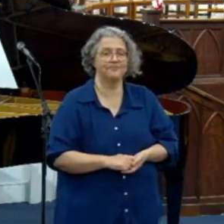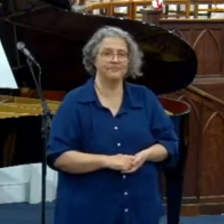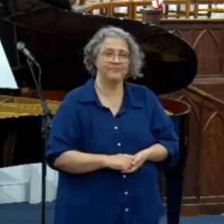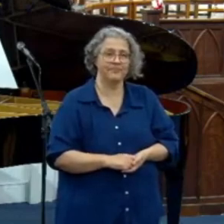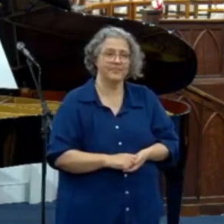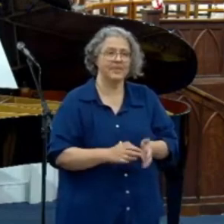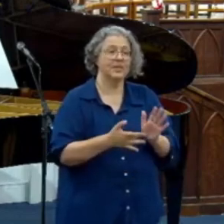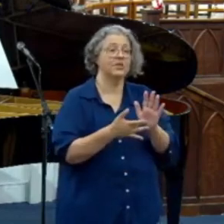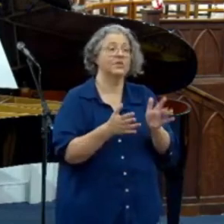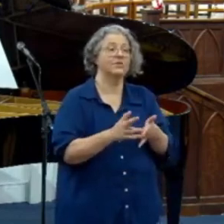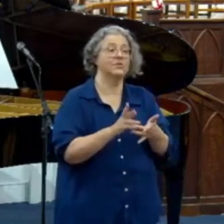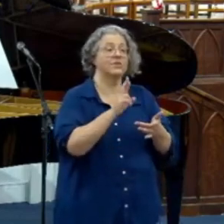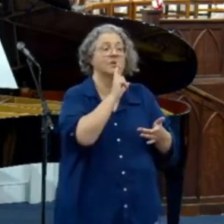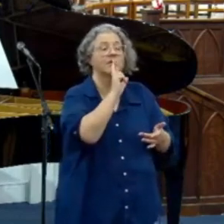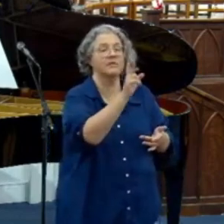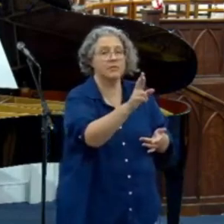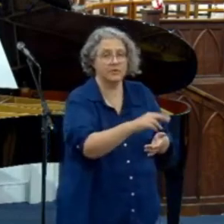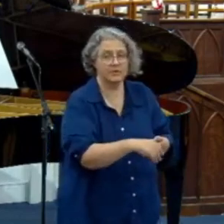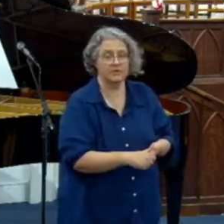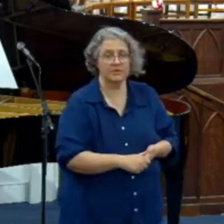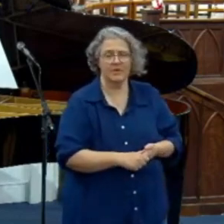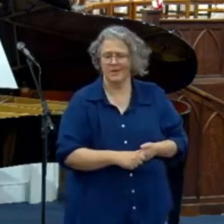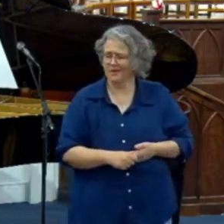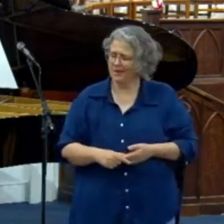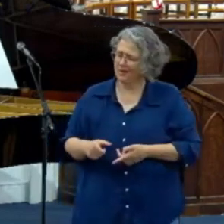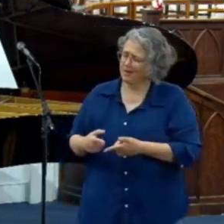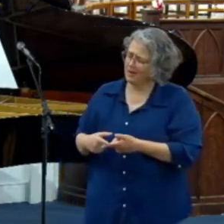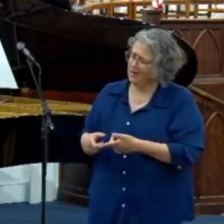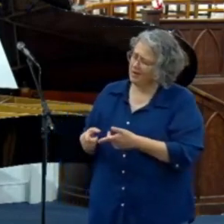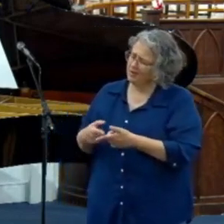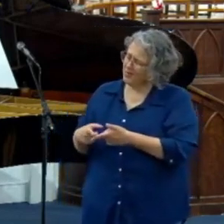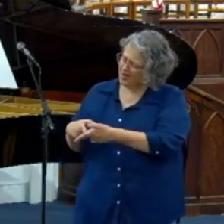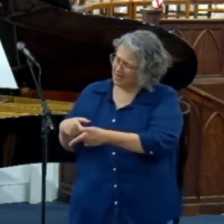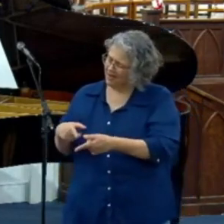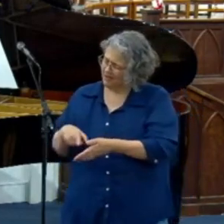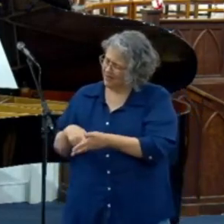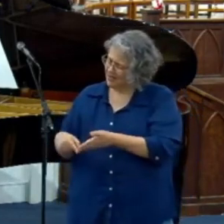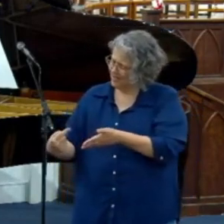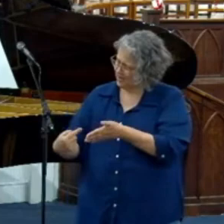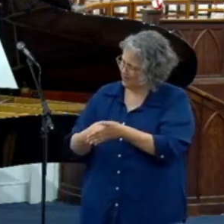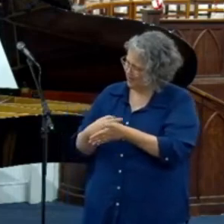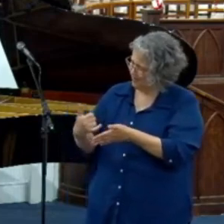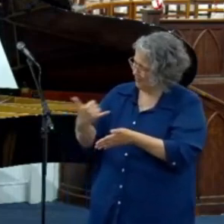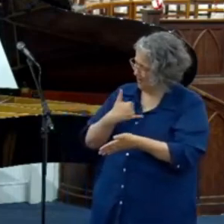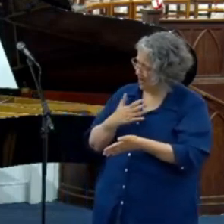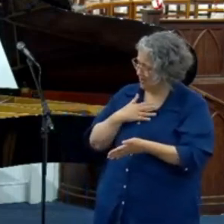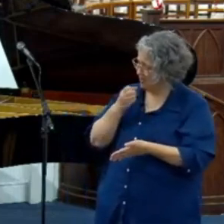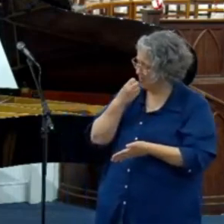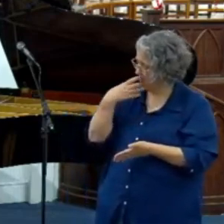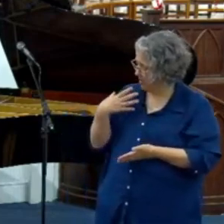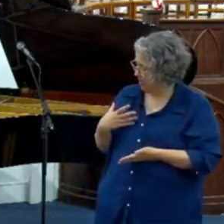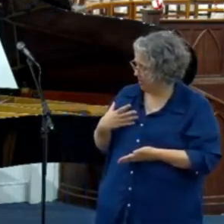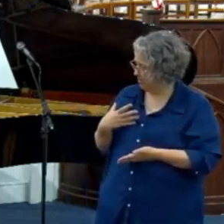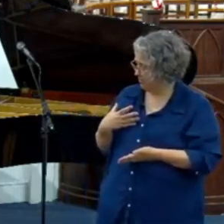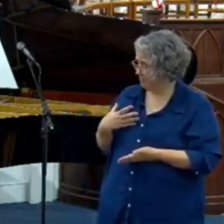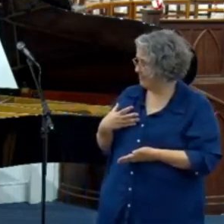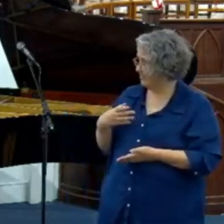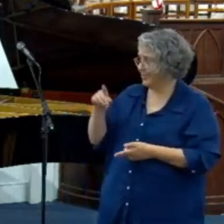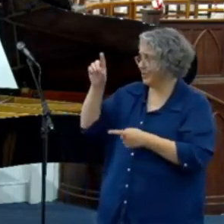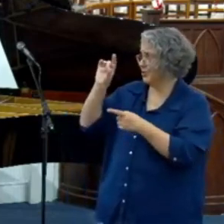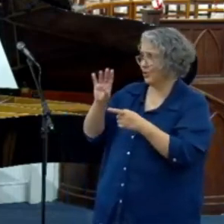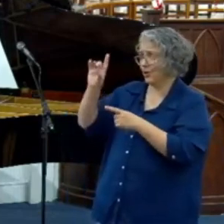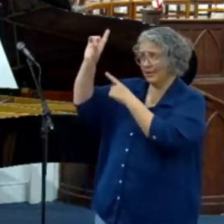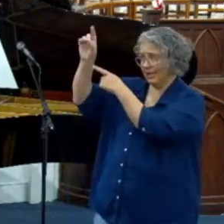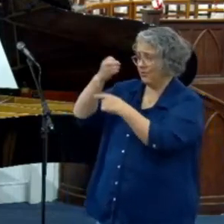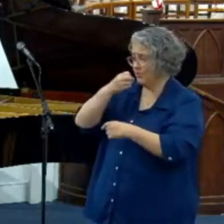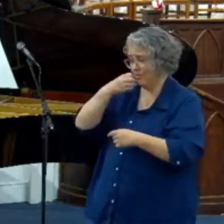assim, Jesus responde, né? Por que você me chama de bom? Ninguém é bom, a não ser um que é Deus. Eu